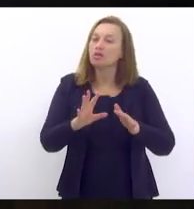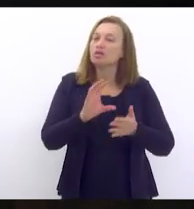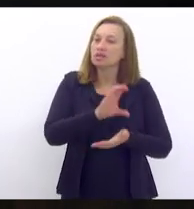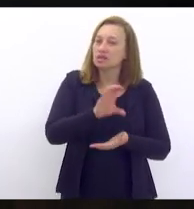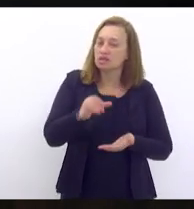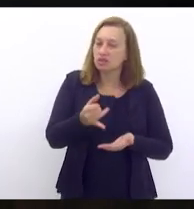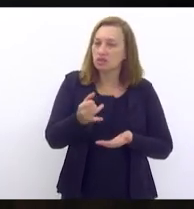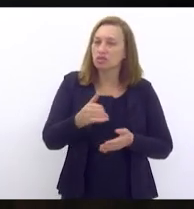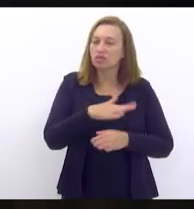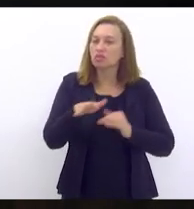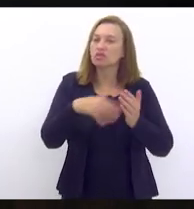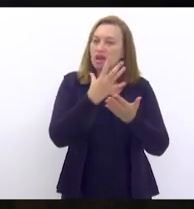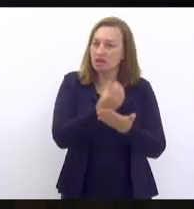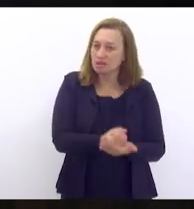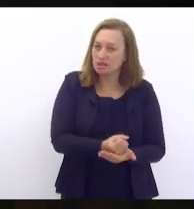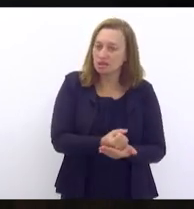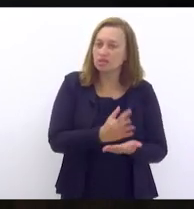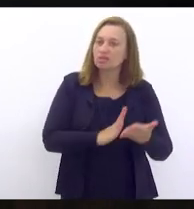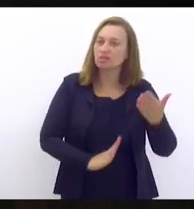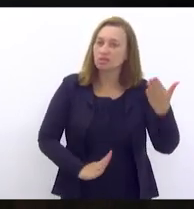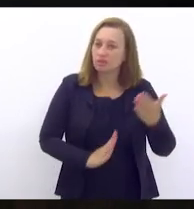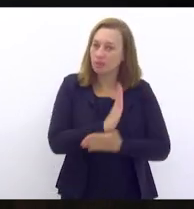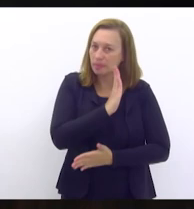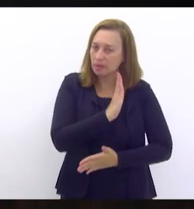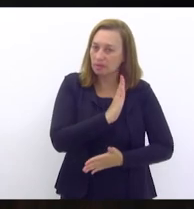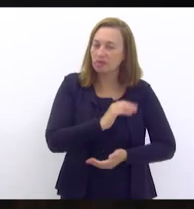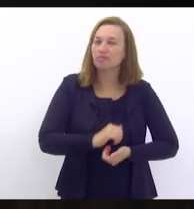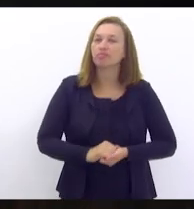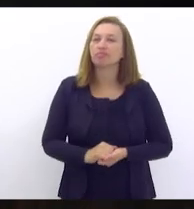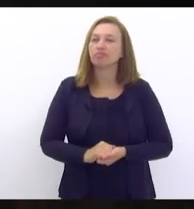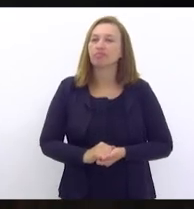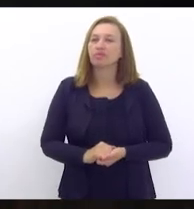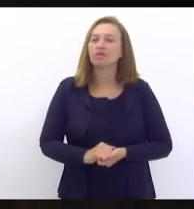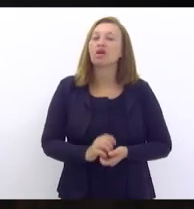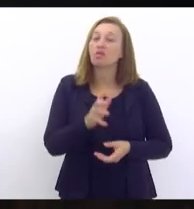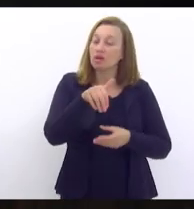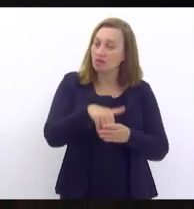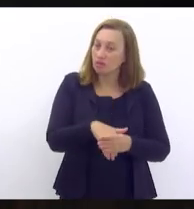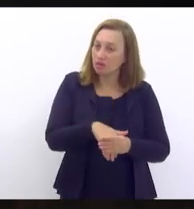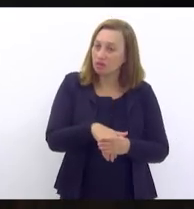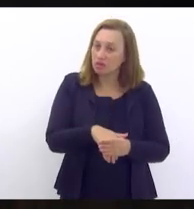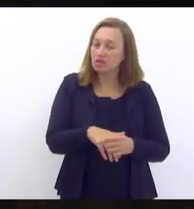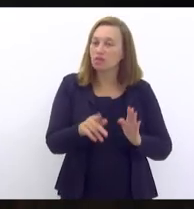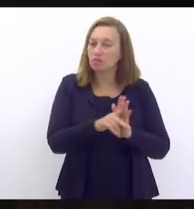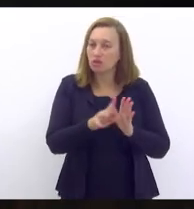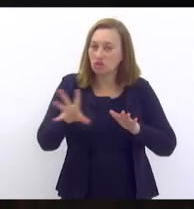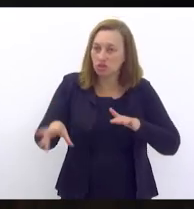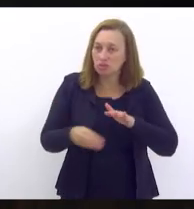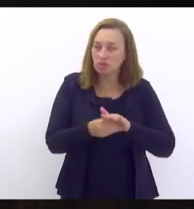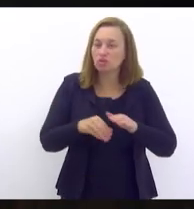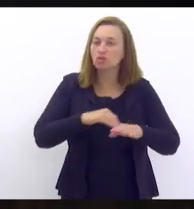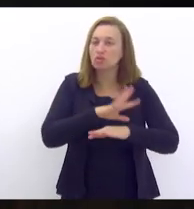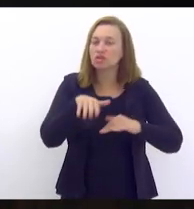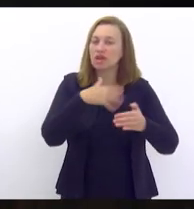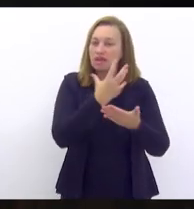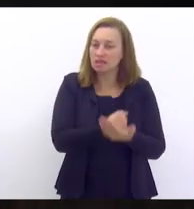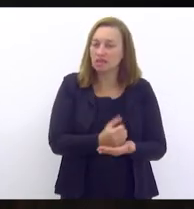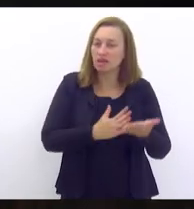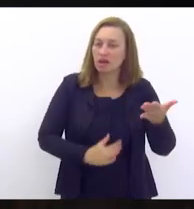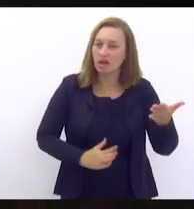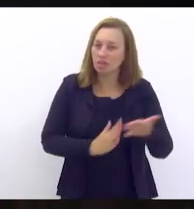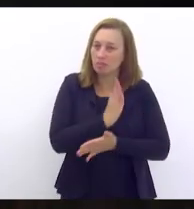CCJ. Senhores que aprovam, permaneçam como estão, aprovado. Em votação, o projeto assim emendado. Senhores que aprovam, permaneçam como